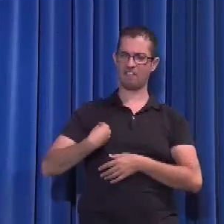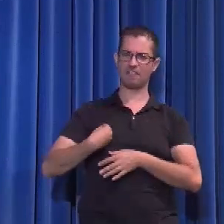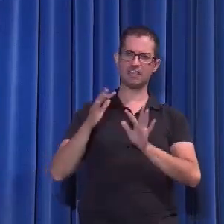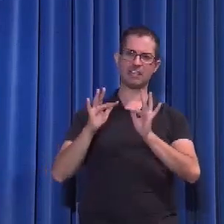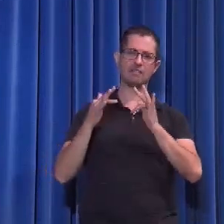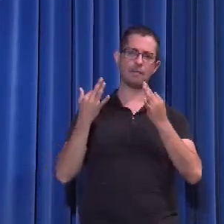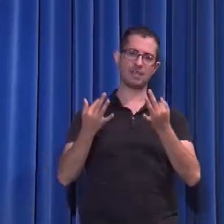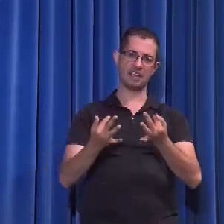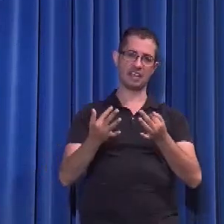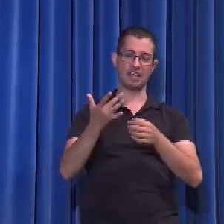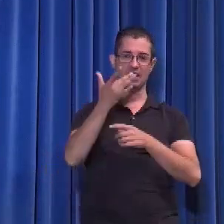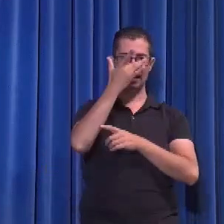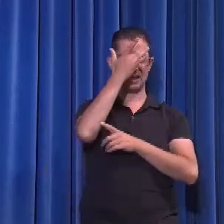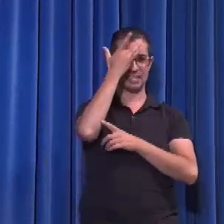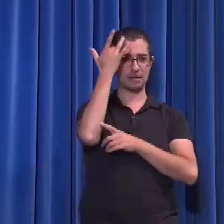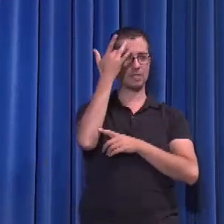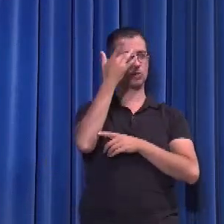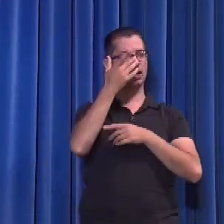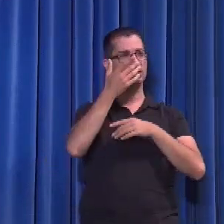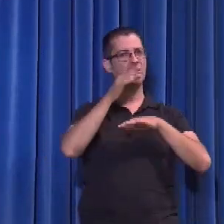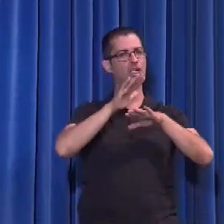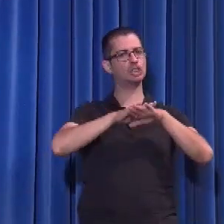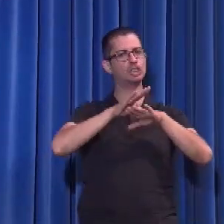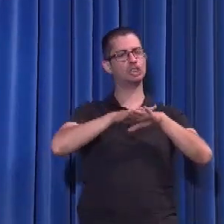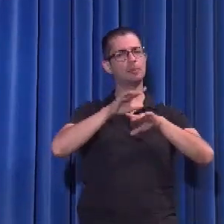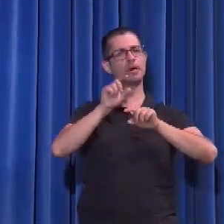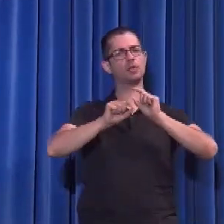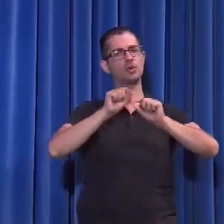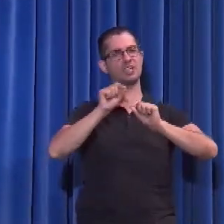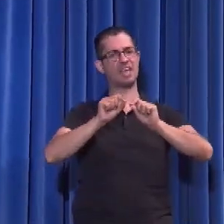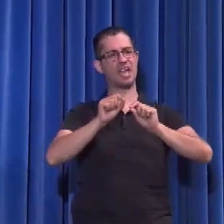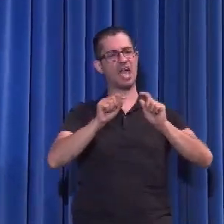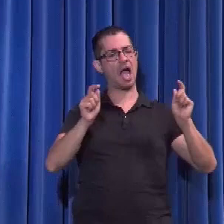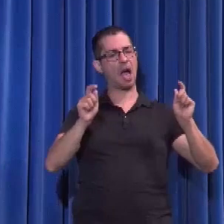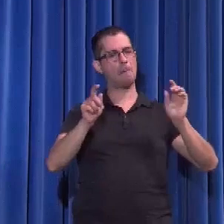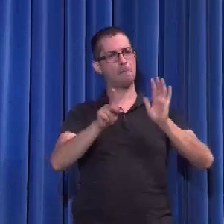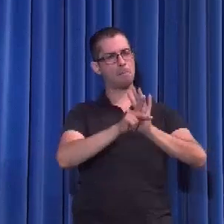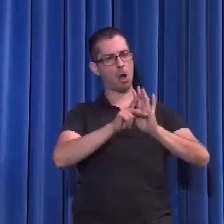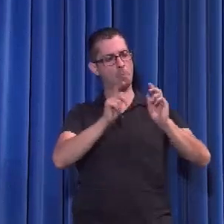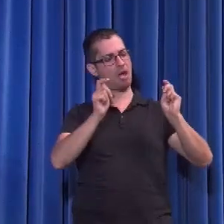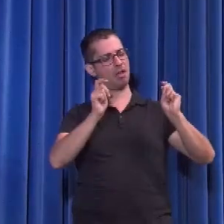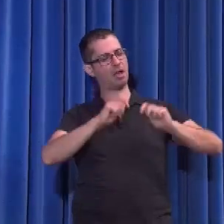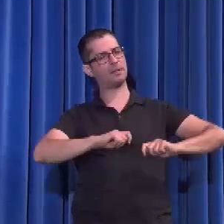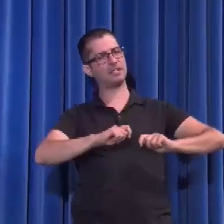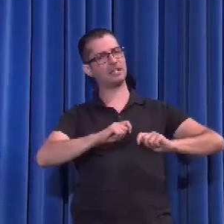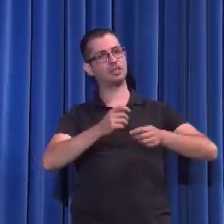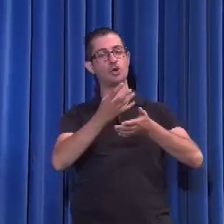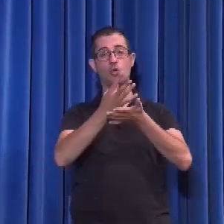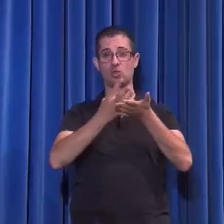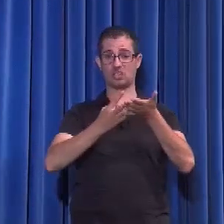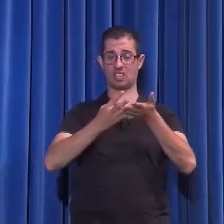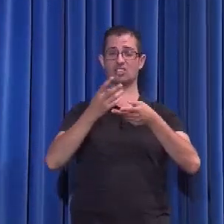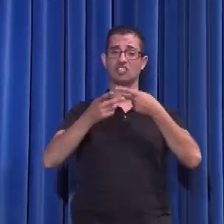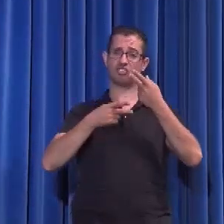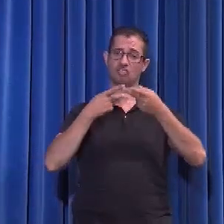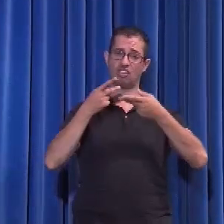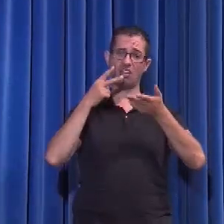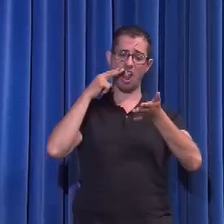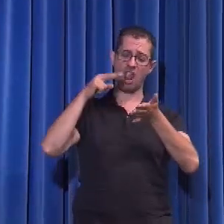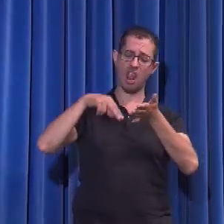esta pessoa está evocando o quê? A sua própria capacidade. O texto que nós lemos de Tiago diz que